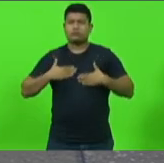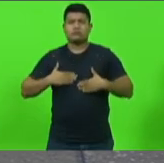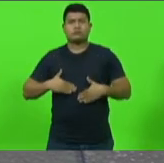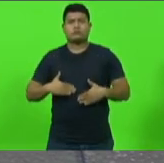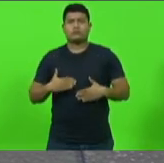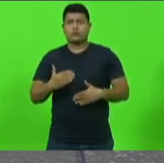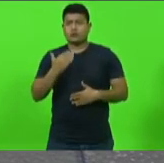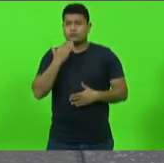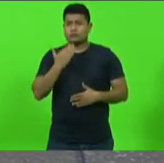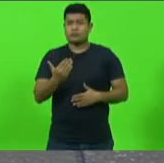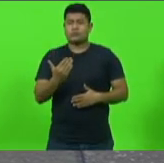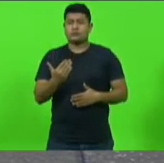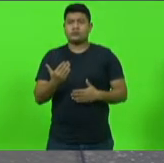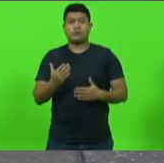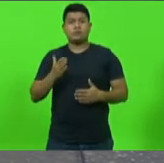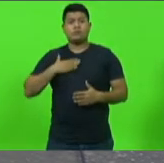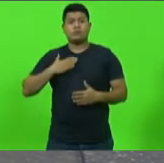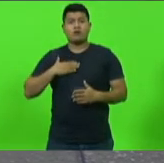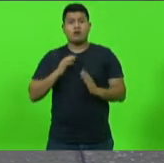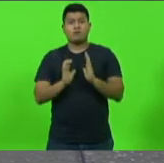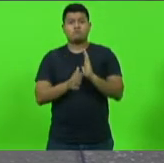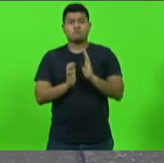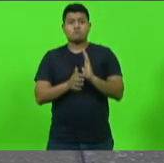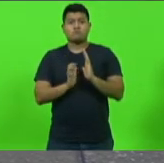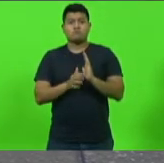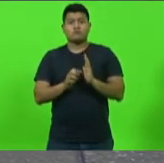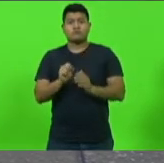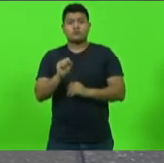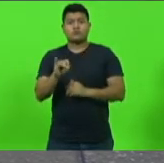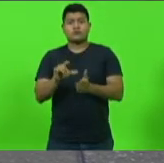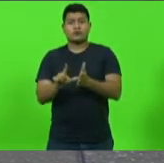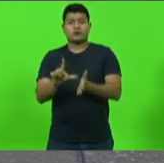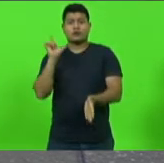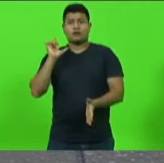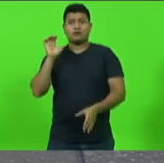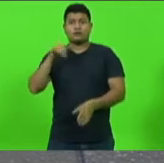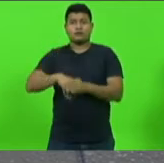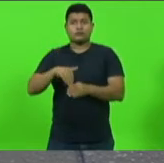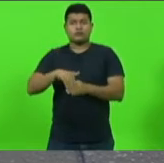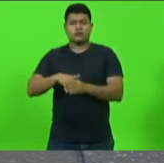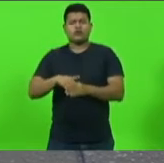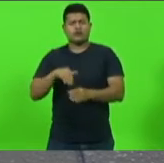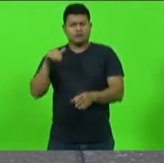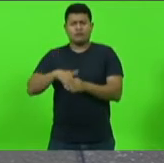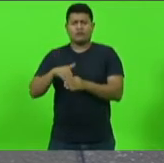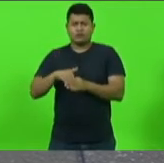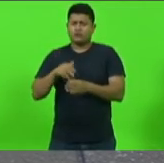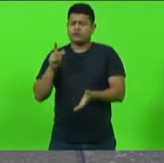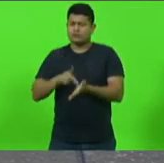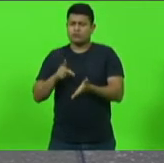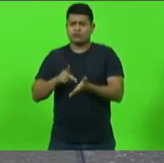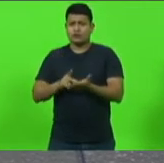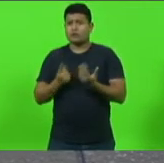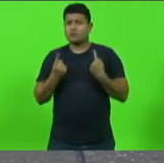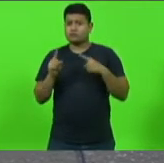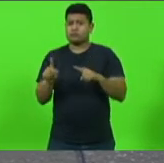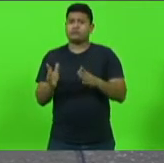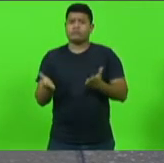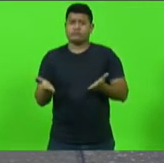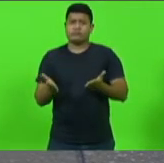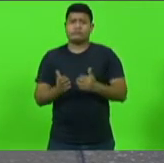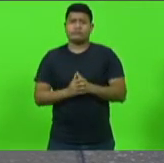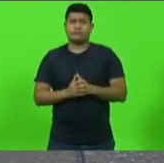pedir à minha bancada, se antes eu votei contrariado, votei mesmo. Isso não